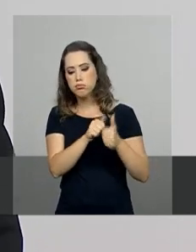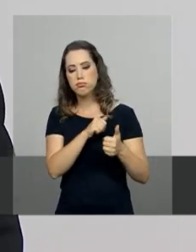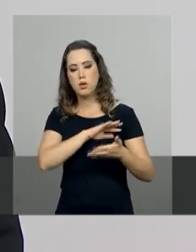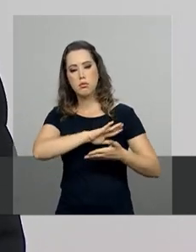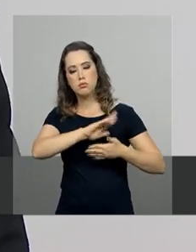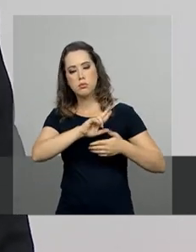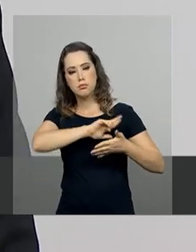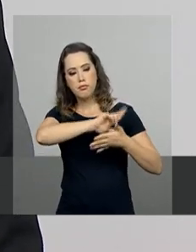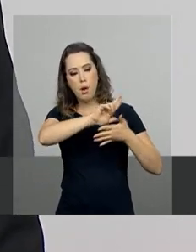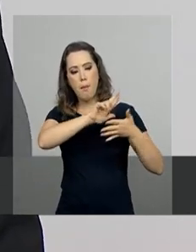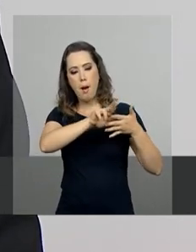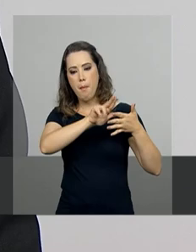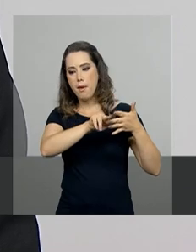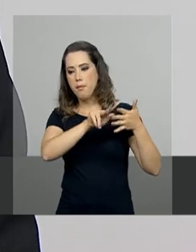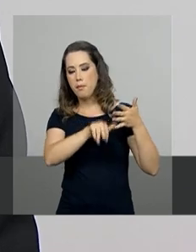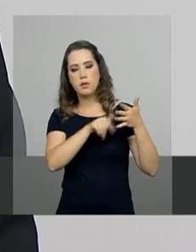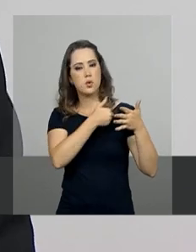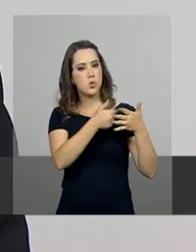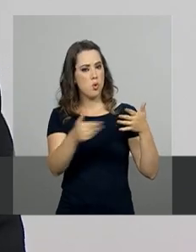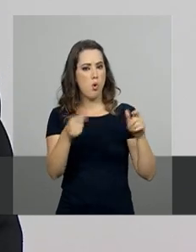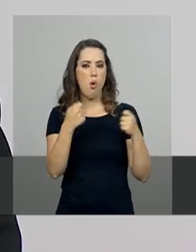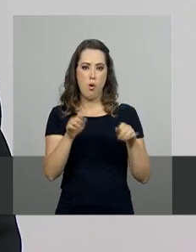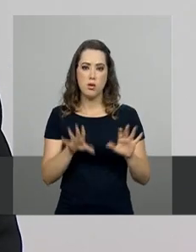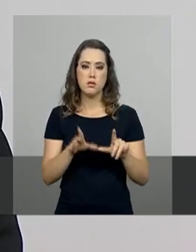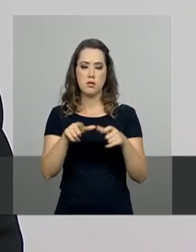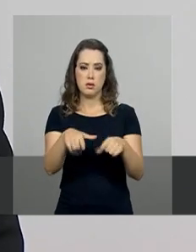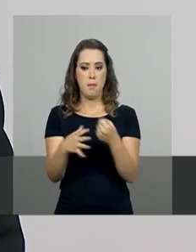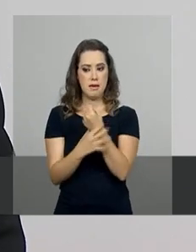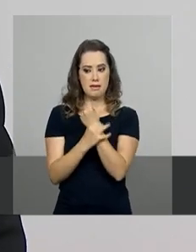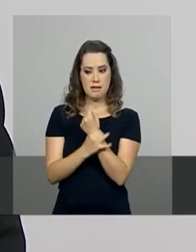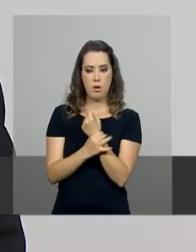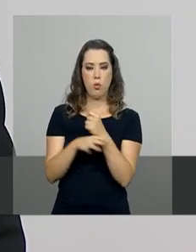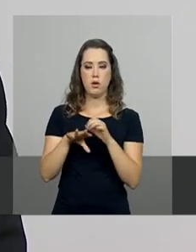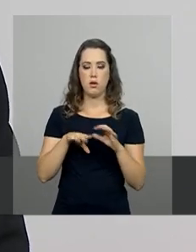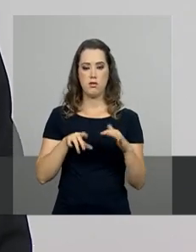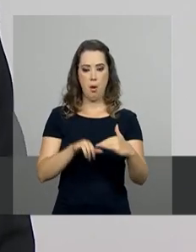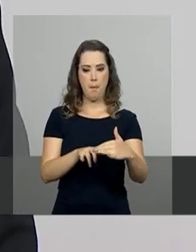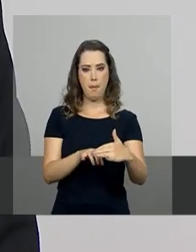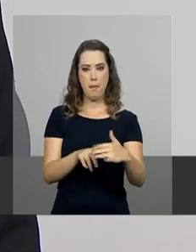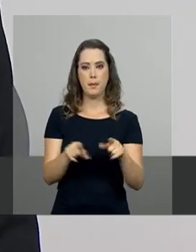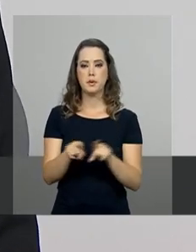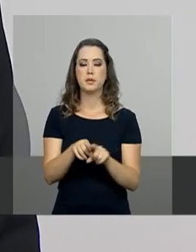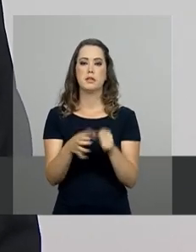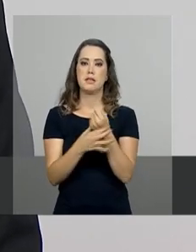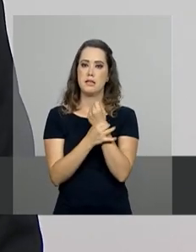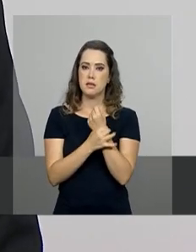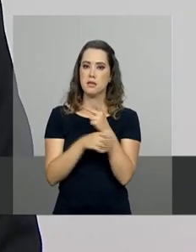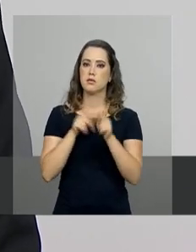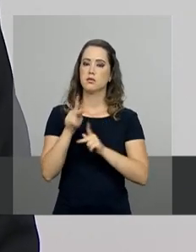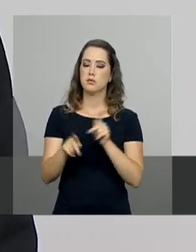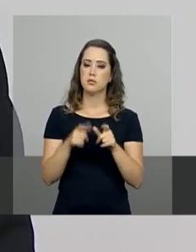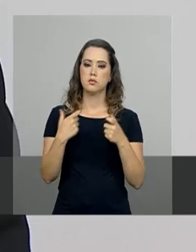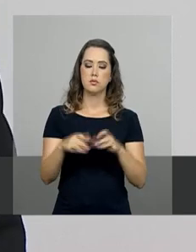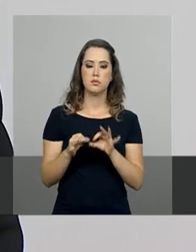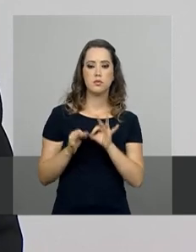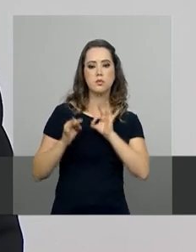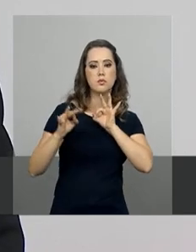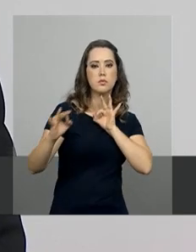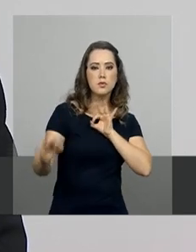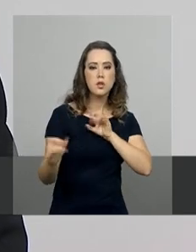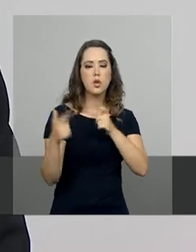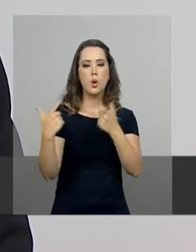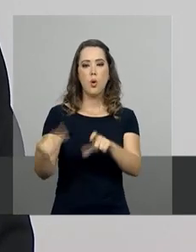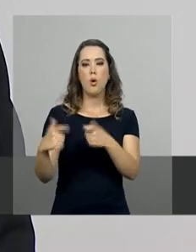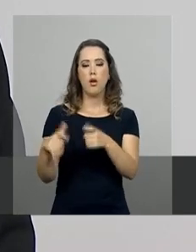transporte e ao fim ao cabo da segurança da segurança pública em localidades que são